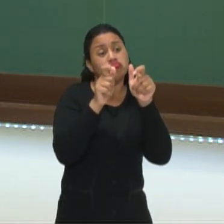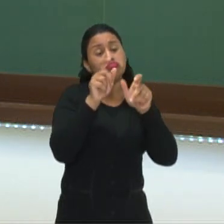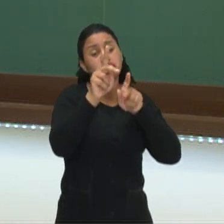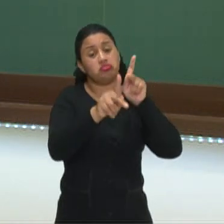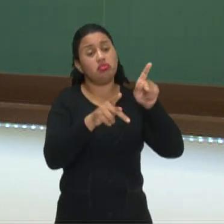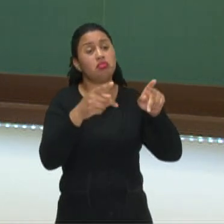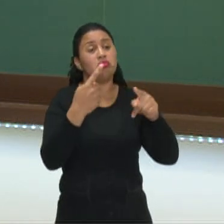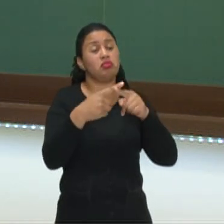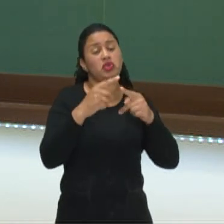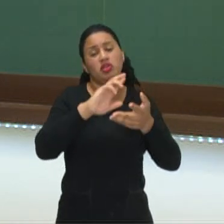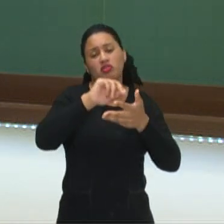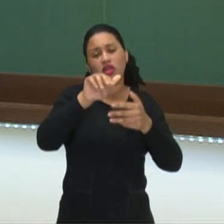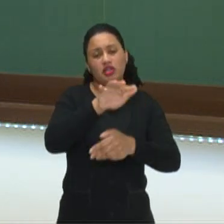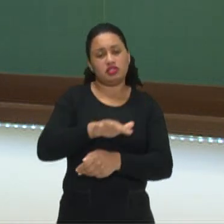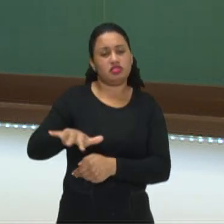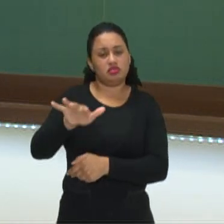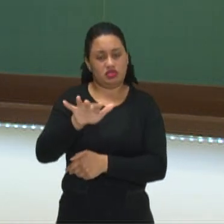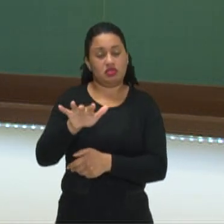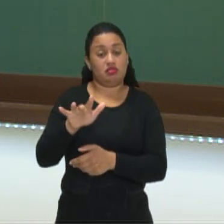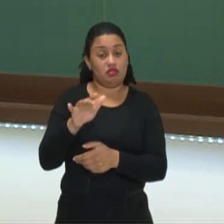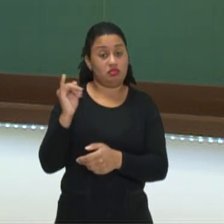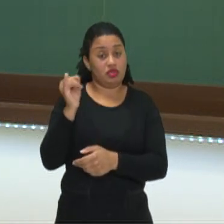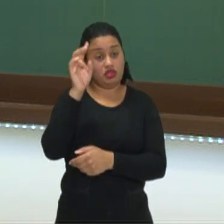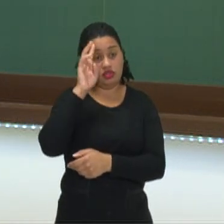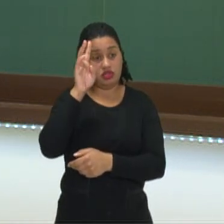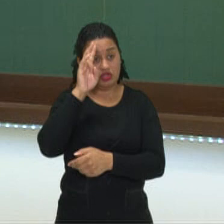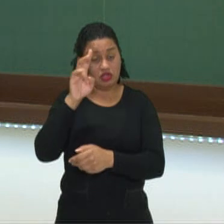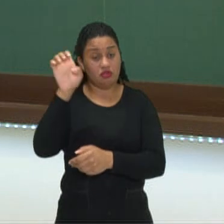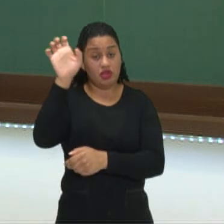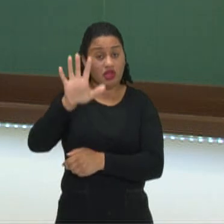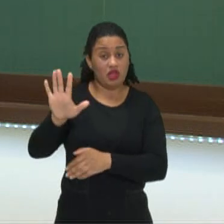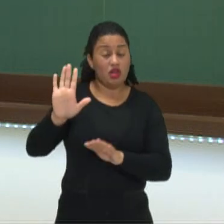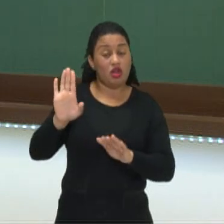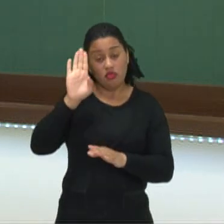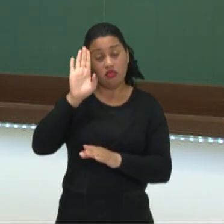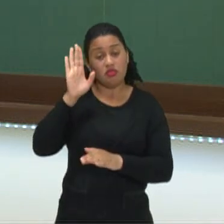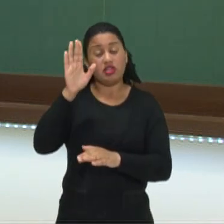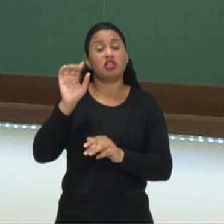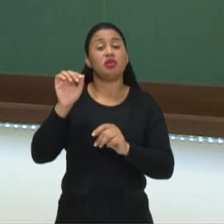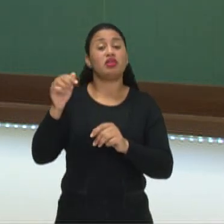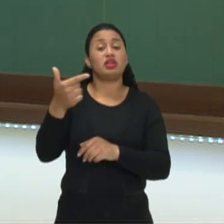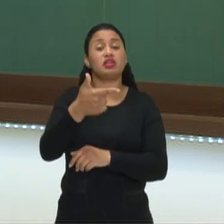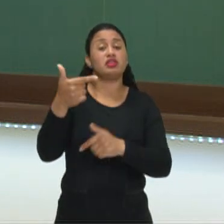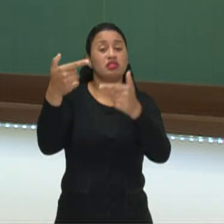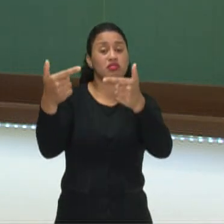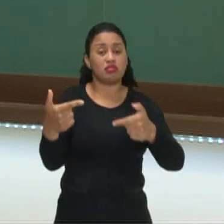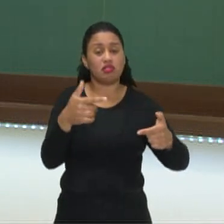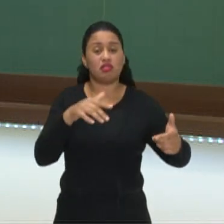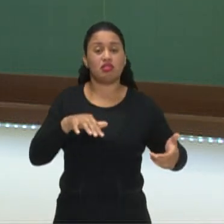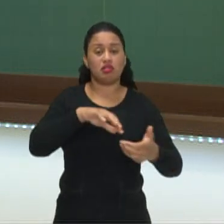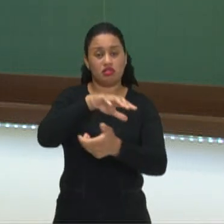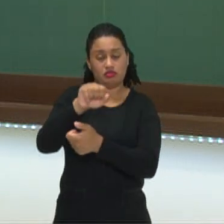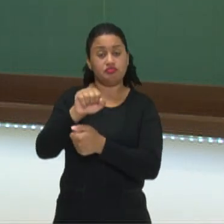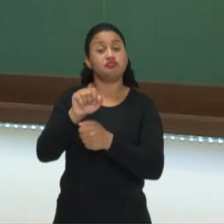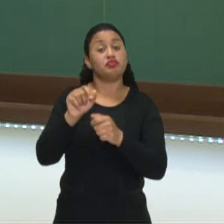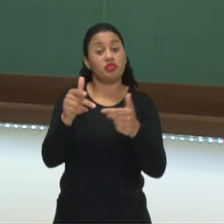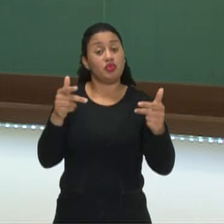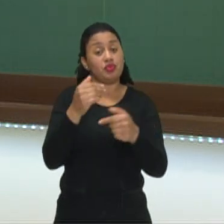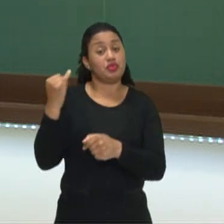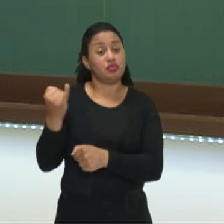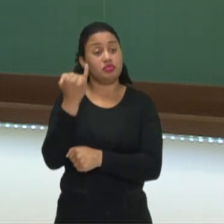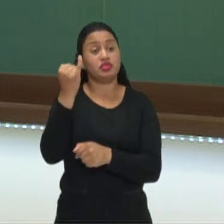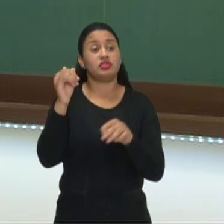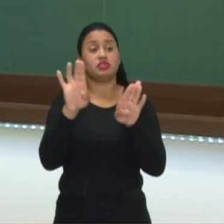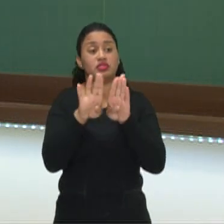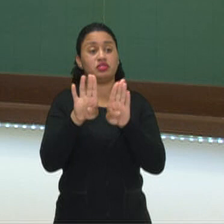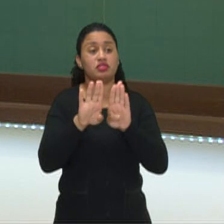populacional por vários motivos. Vale lembrar que a Europa foi o principal palco da Segunda Guerra Mundial. Detalhe importante nessa